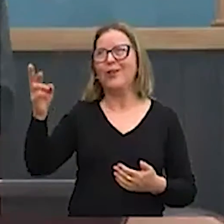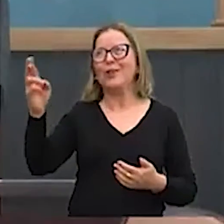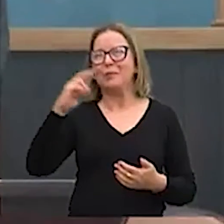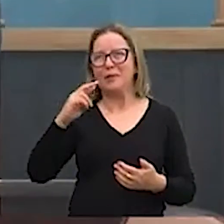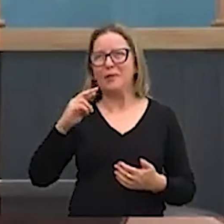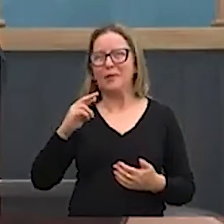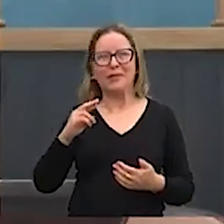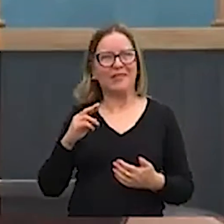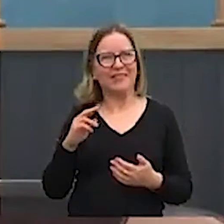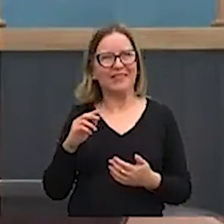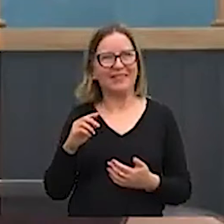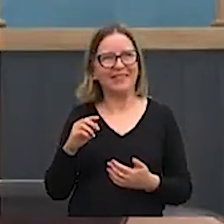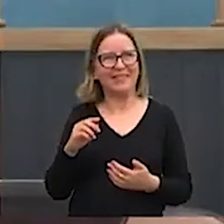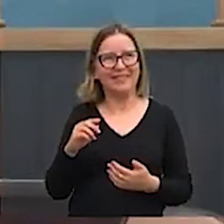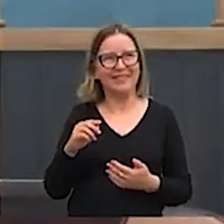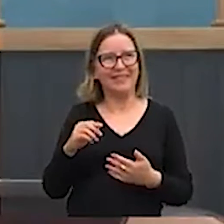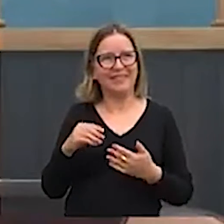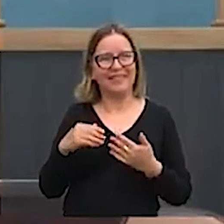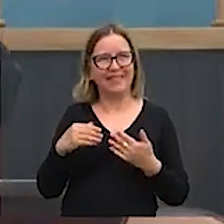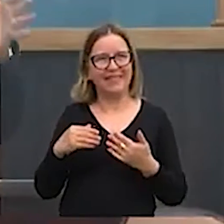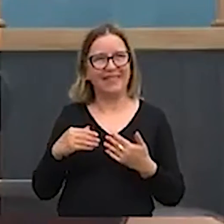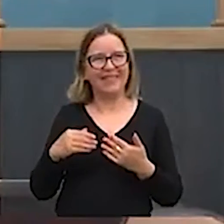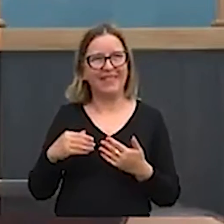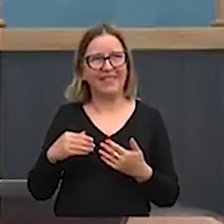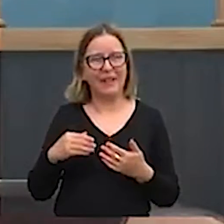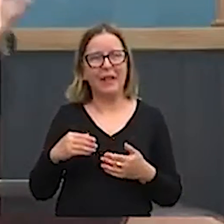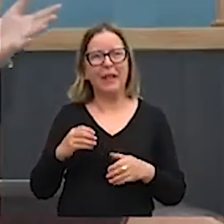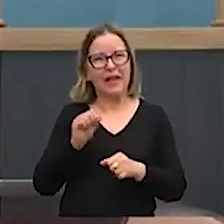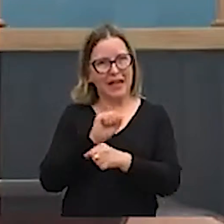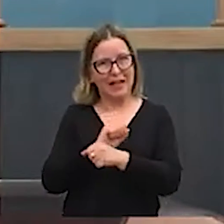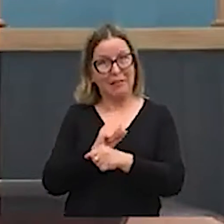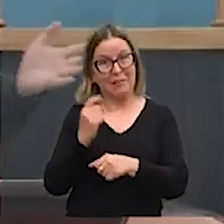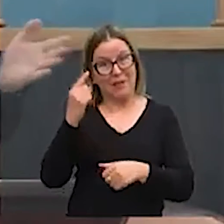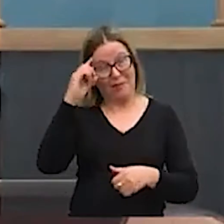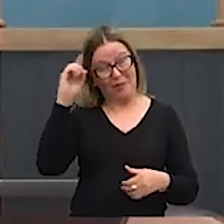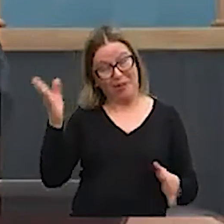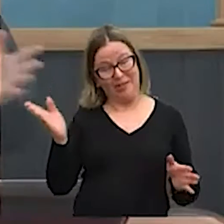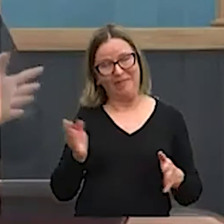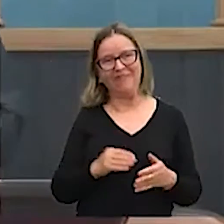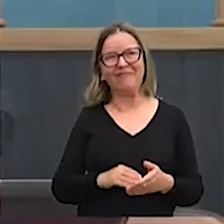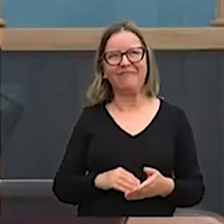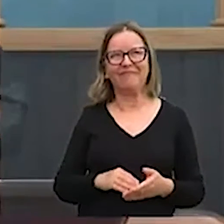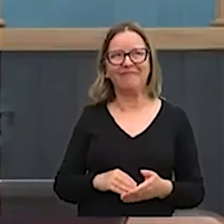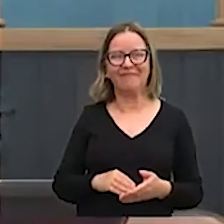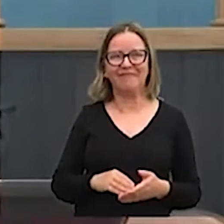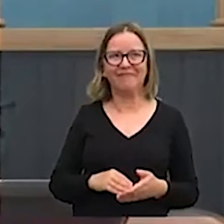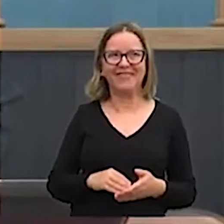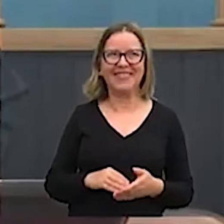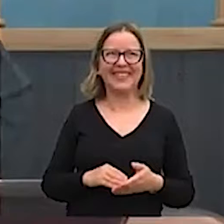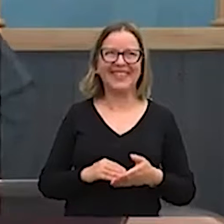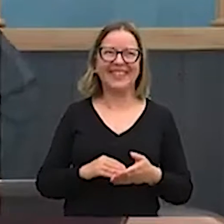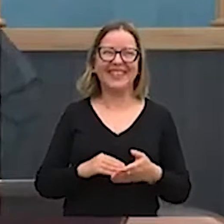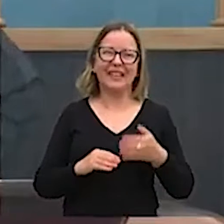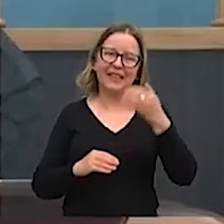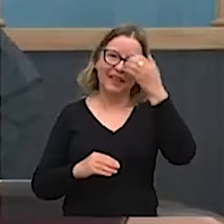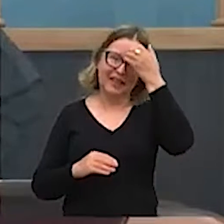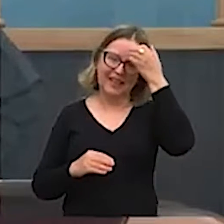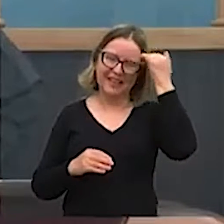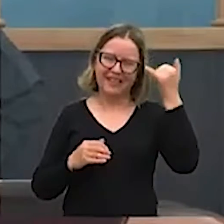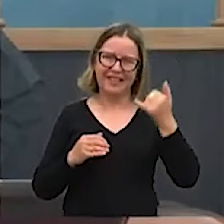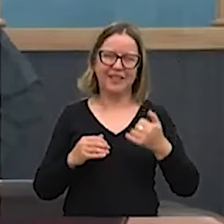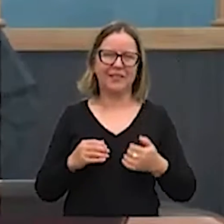É que a coisa é muito assim. Para ele tanto faz uma coisa quanto outra.